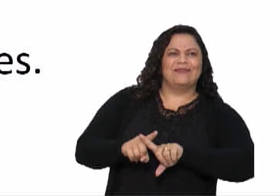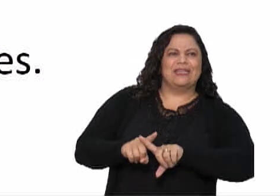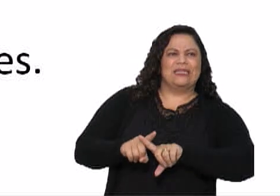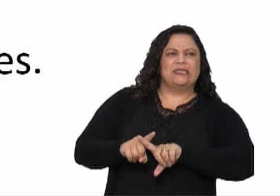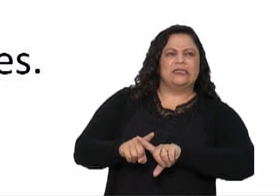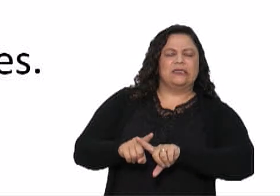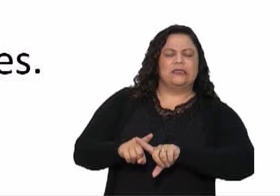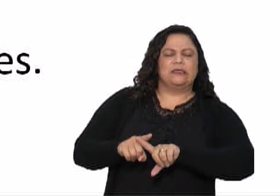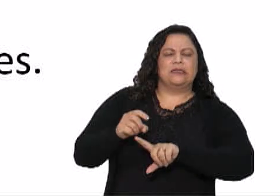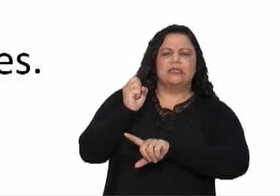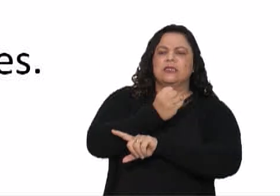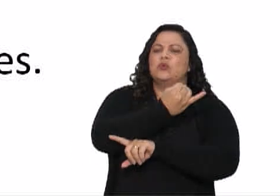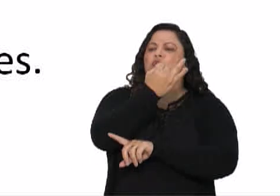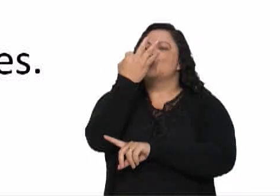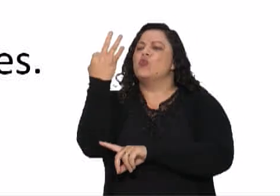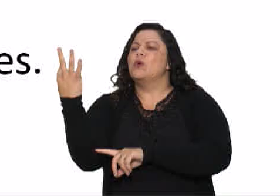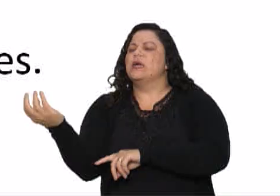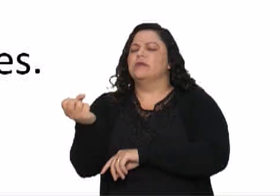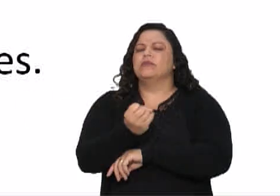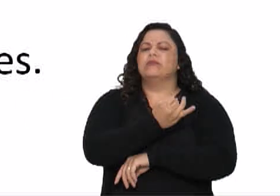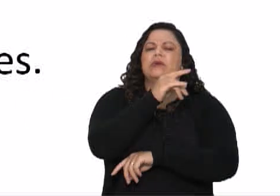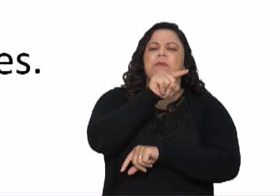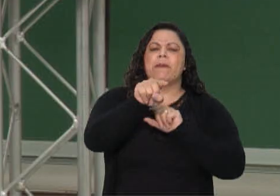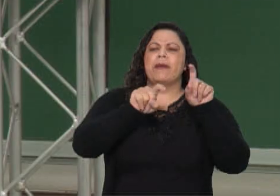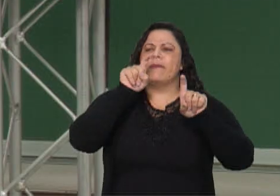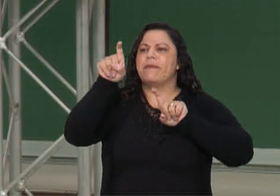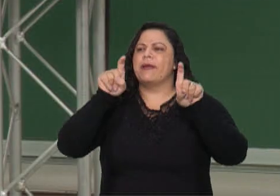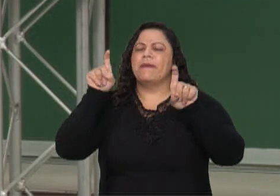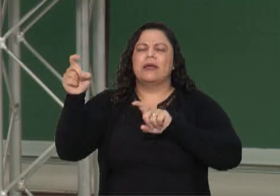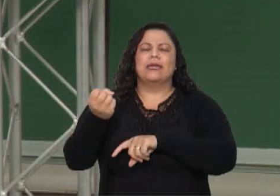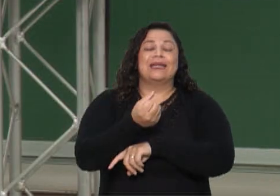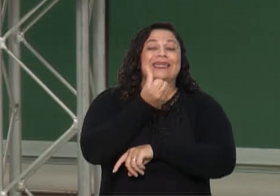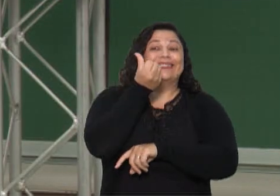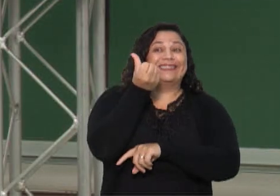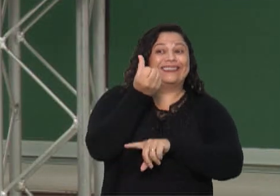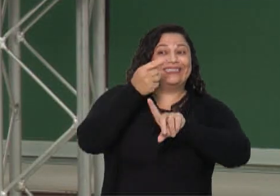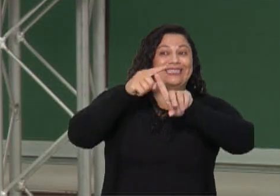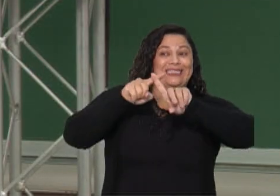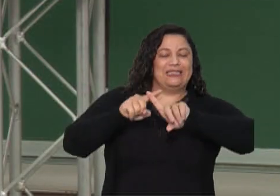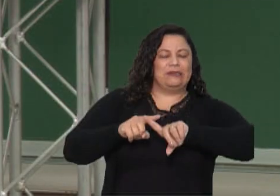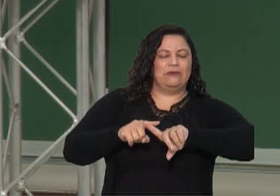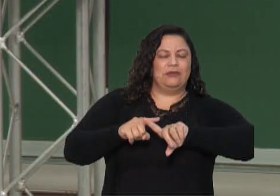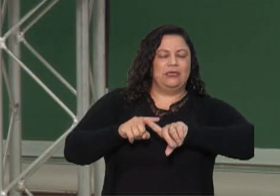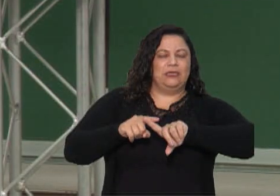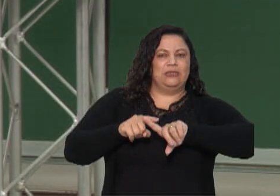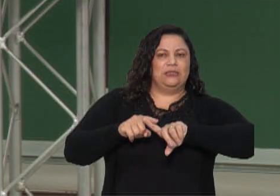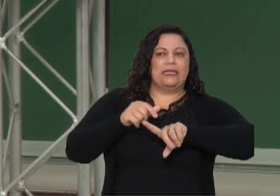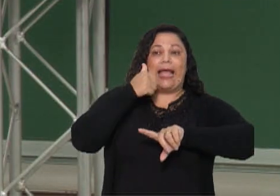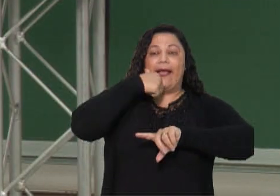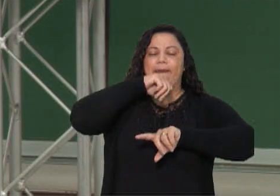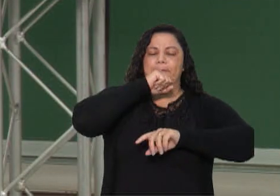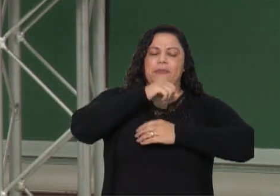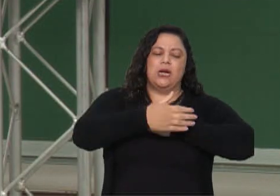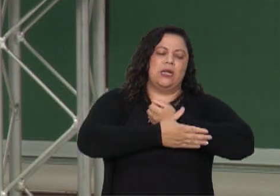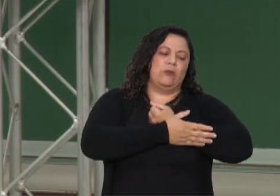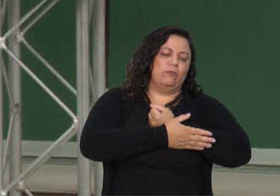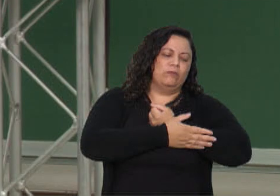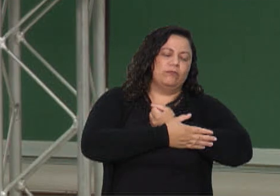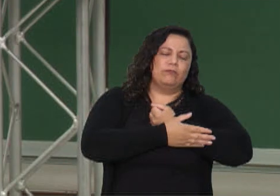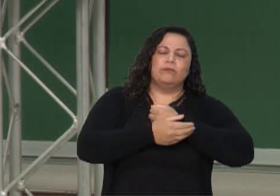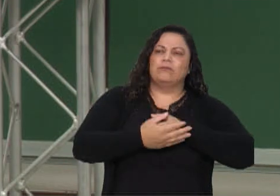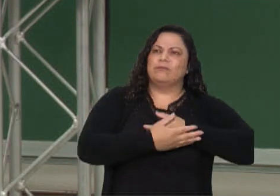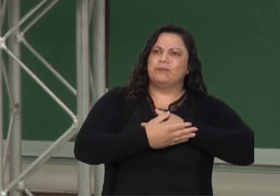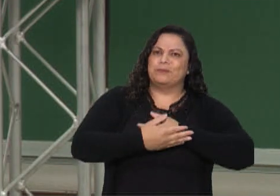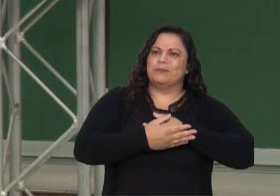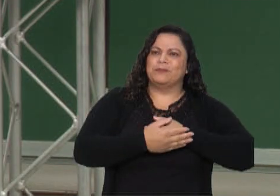morto ao colo. Lembra que a gente viu isso lá naquela dos retirantes, né? Que tem a mãe com o bebê morto no colo.